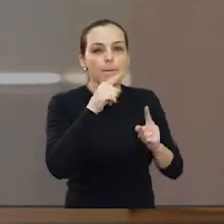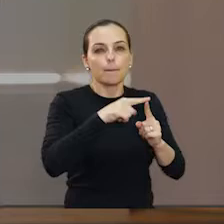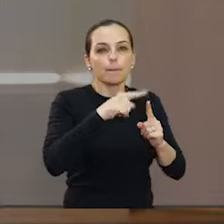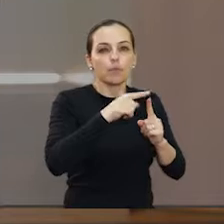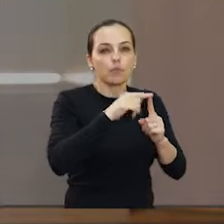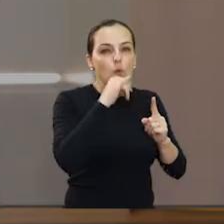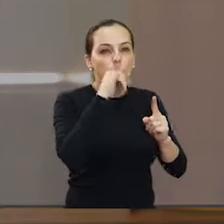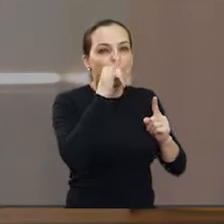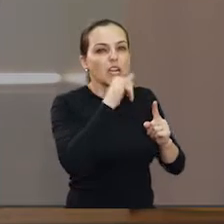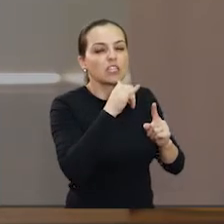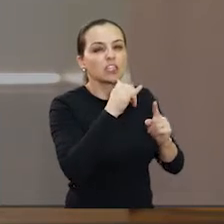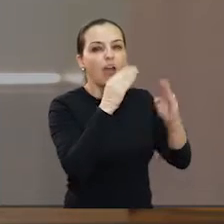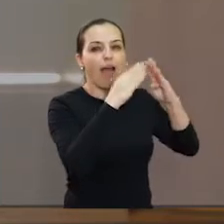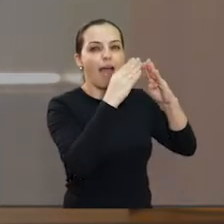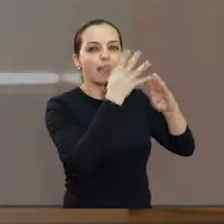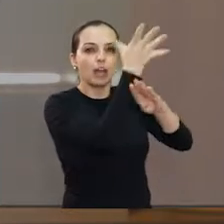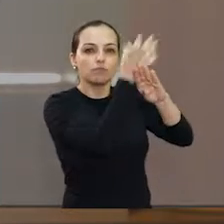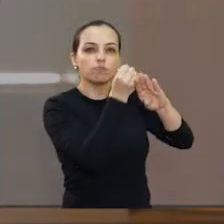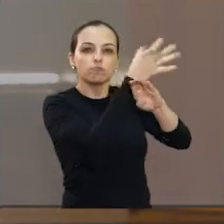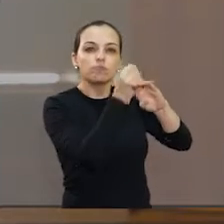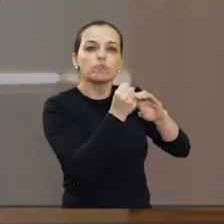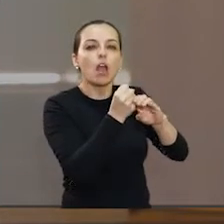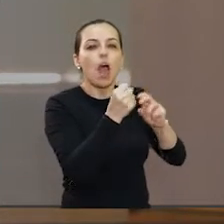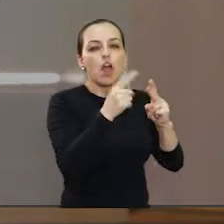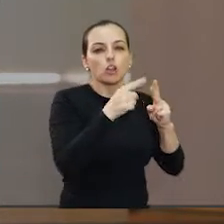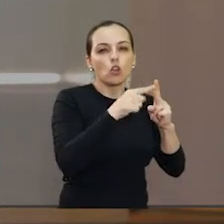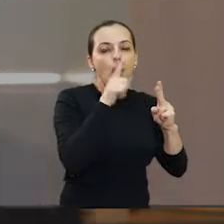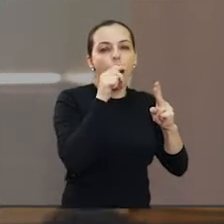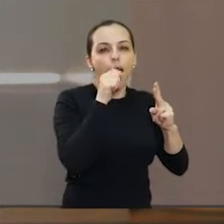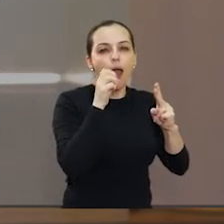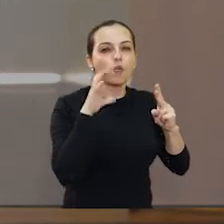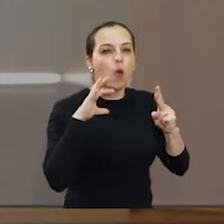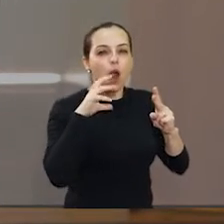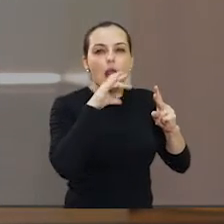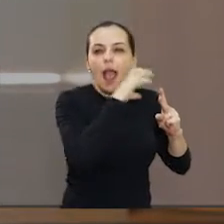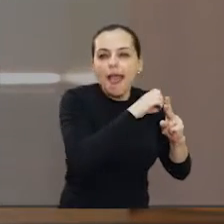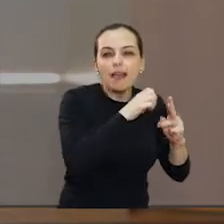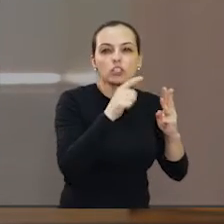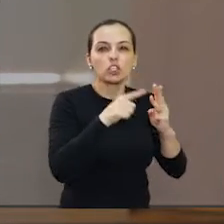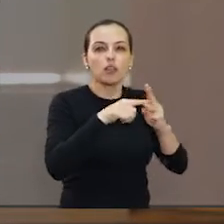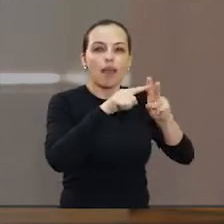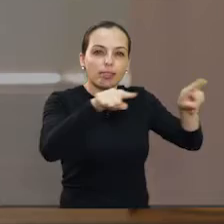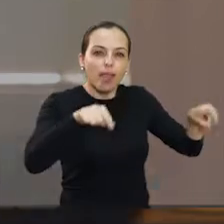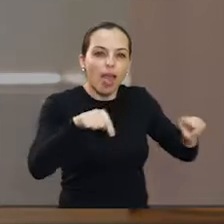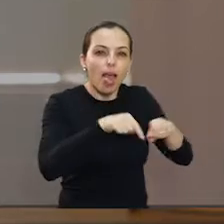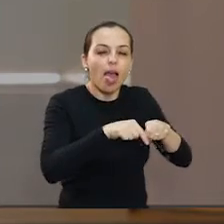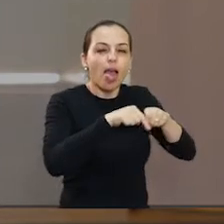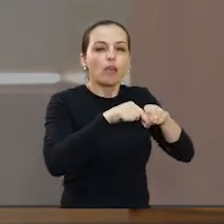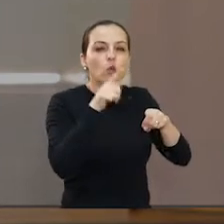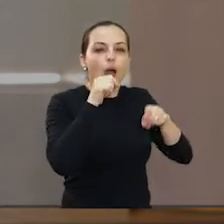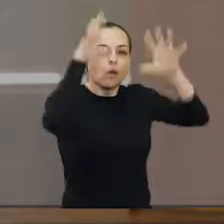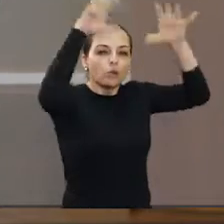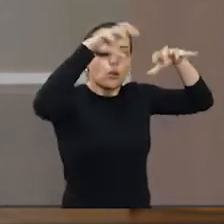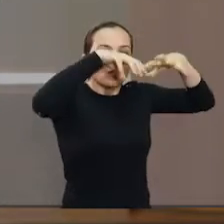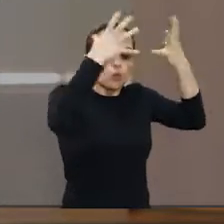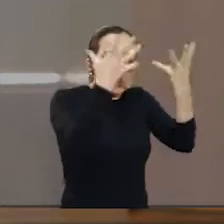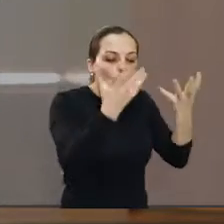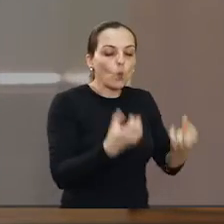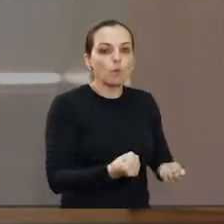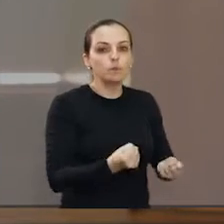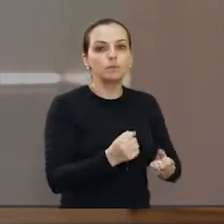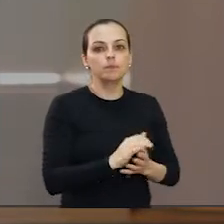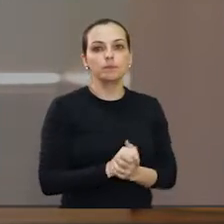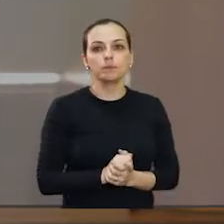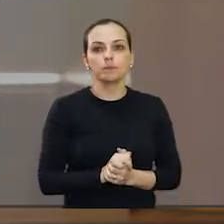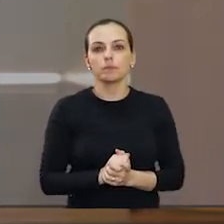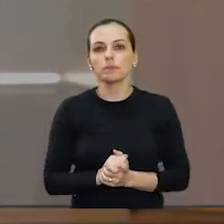né, aquecimento solar, permeabilidade do lote. Muita gente já está usufruindo aqui em Araraquara? Então, até o ano passado,